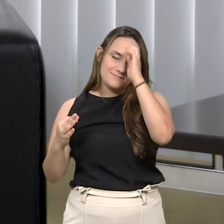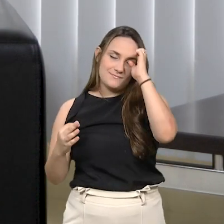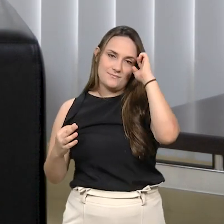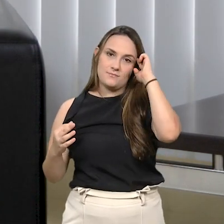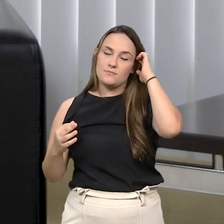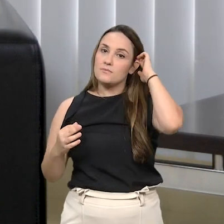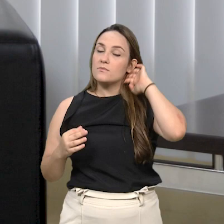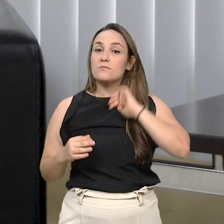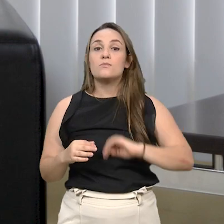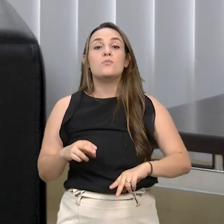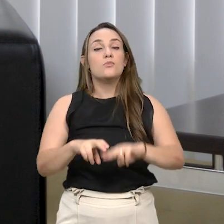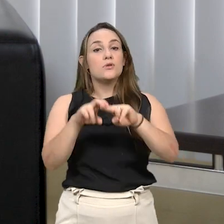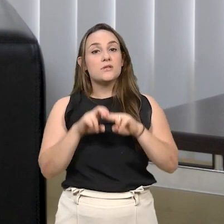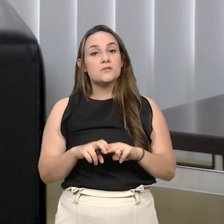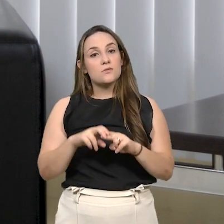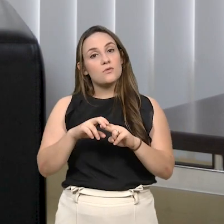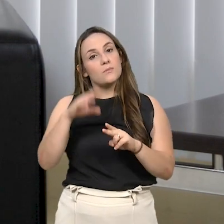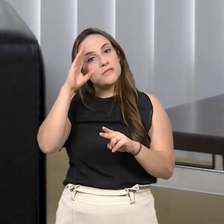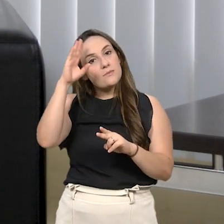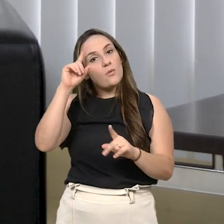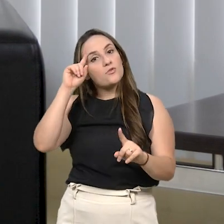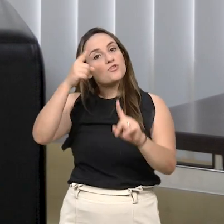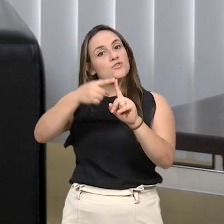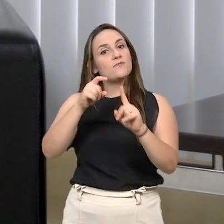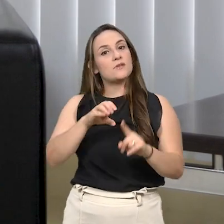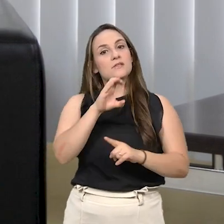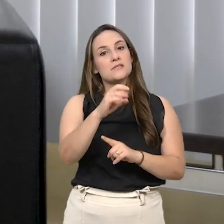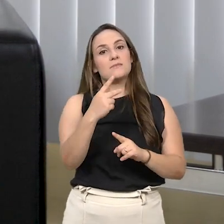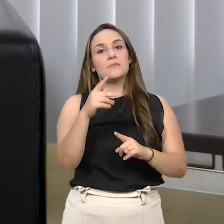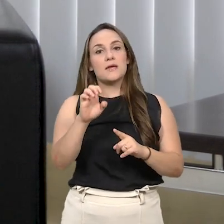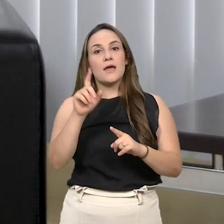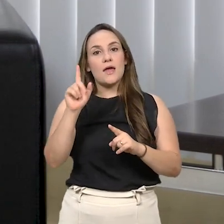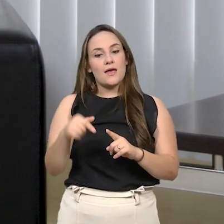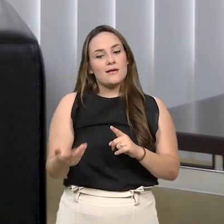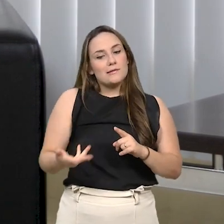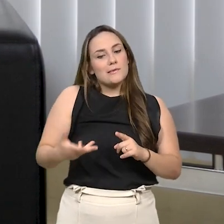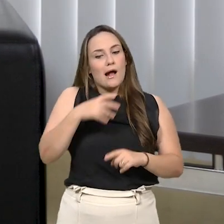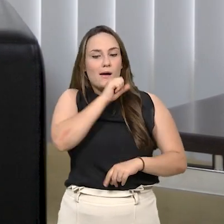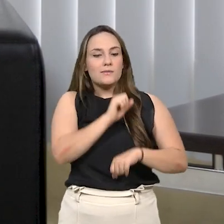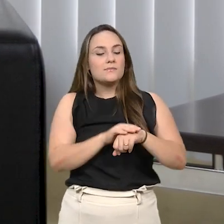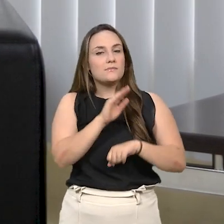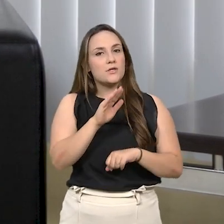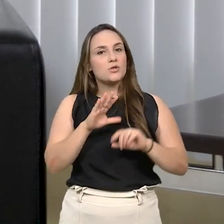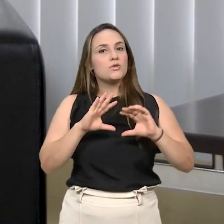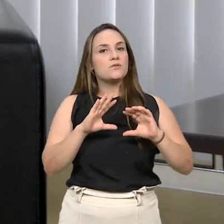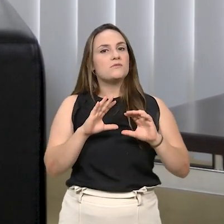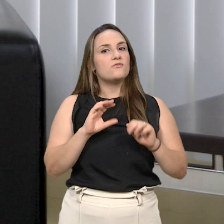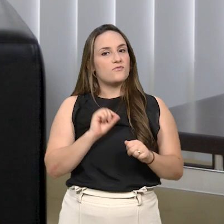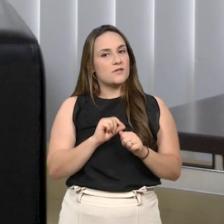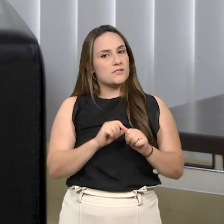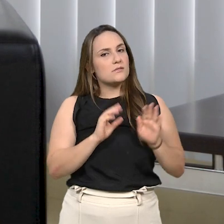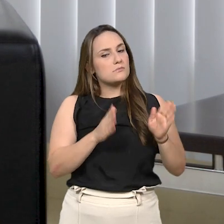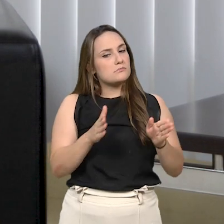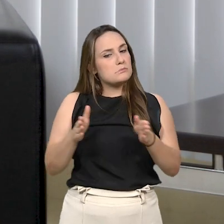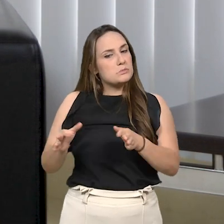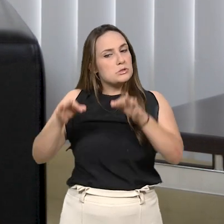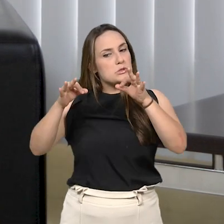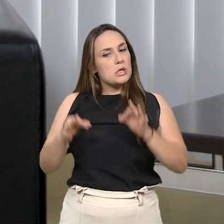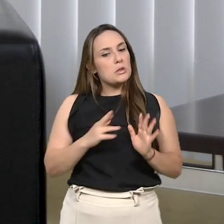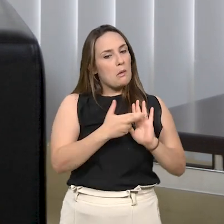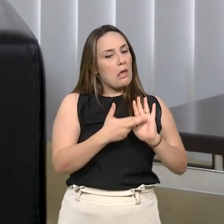objetivo principal da CPE é agilizar e aperfeiçoar as atividades jurisdicionais de